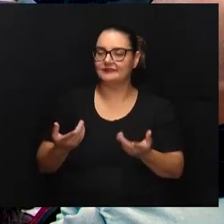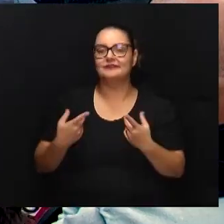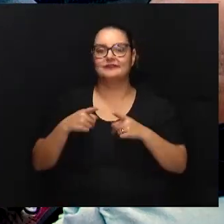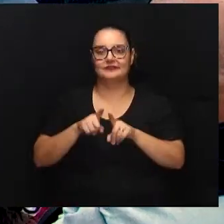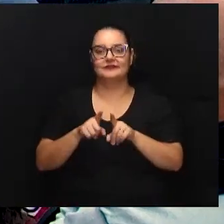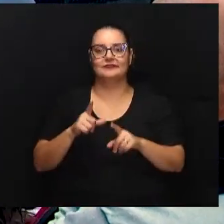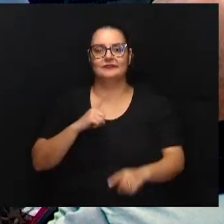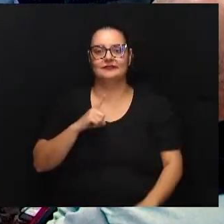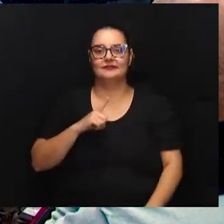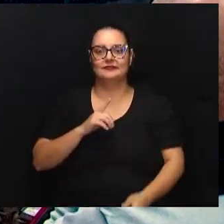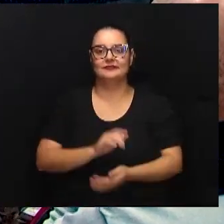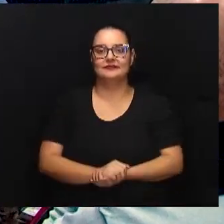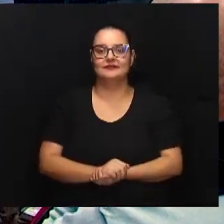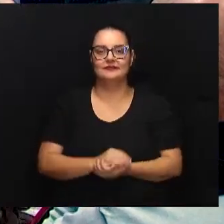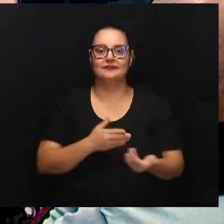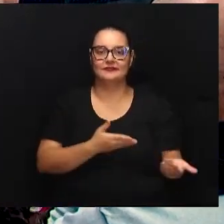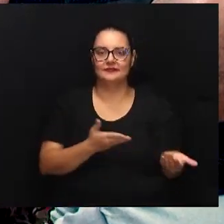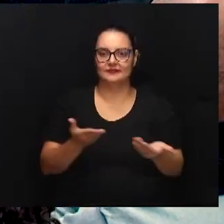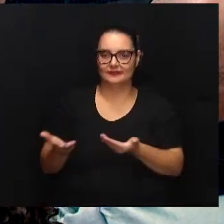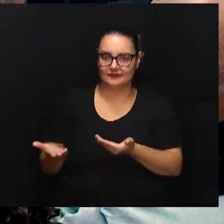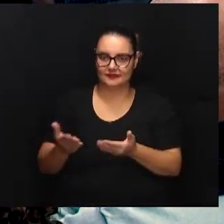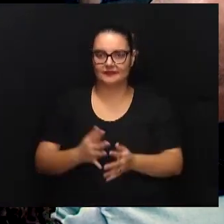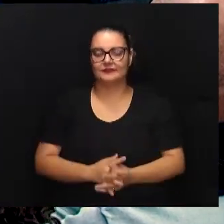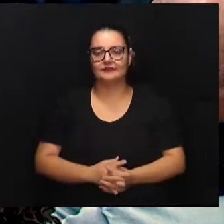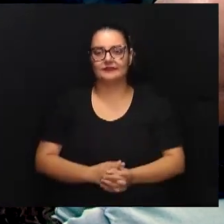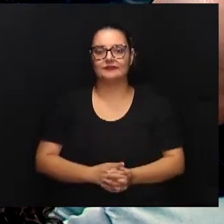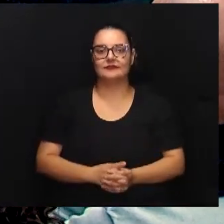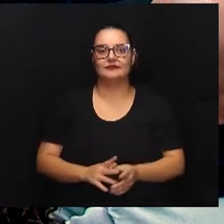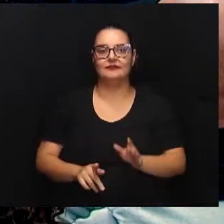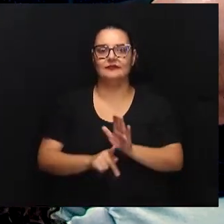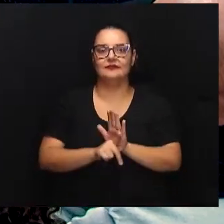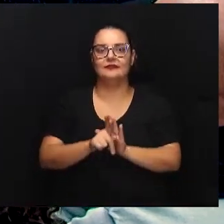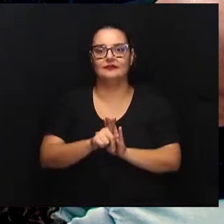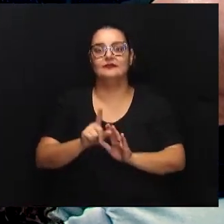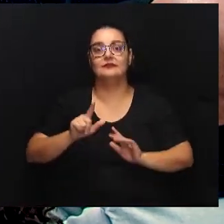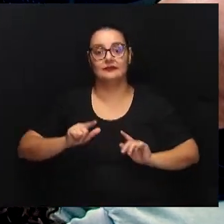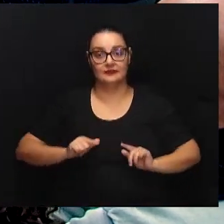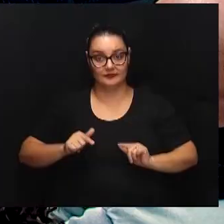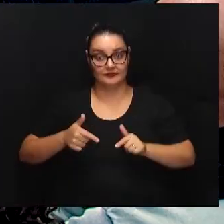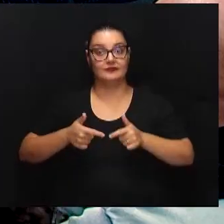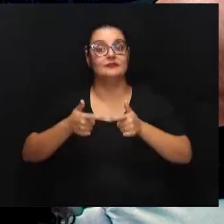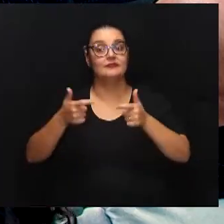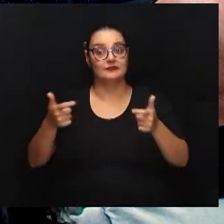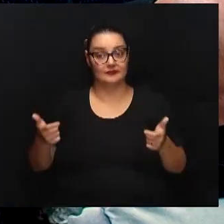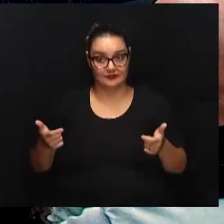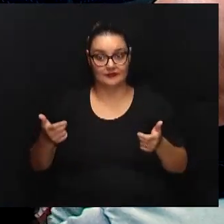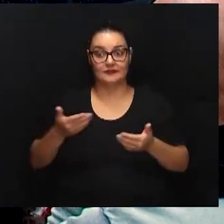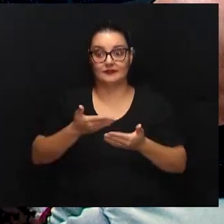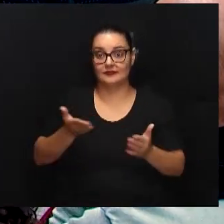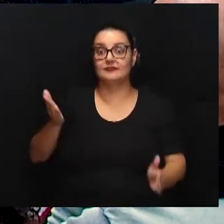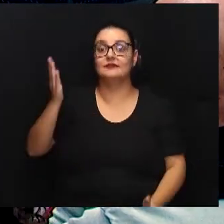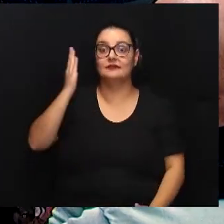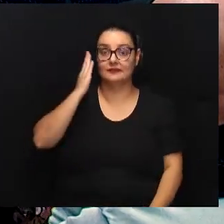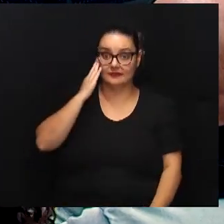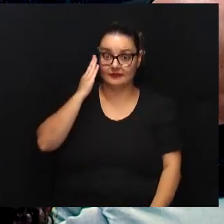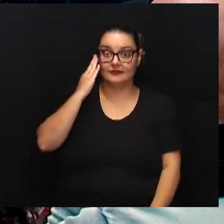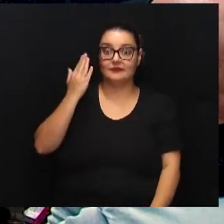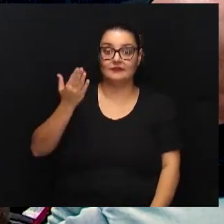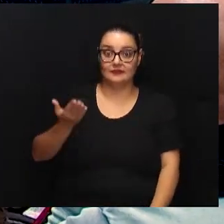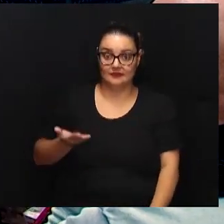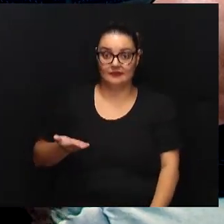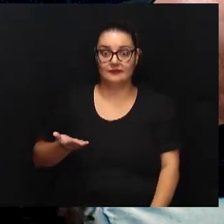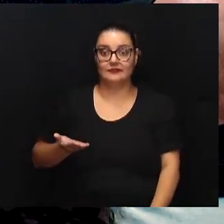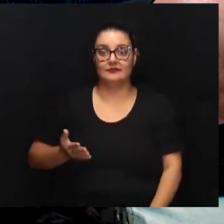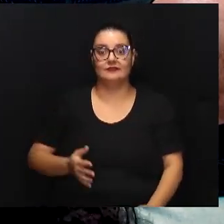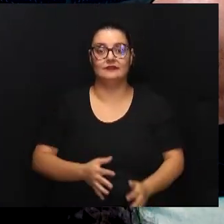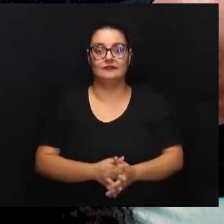que topou aí, né? A gente teve essa parceria para apresentar esse projeto, que vai ser uma luta grande,